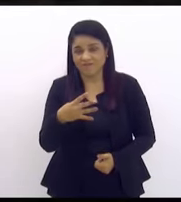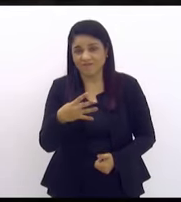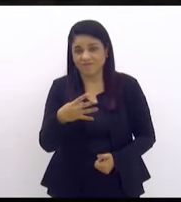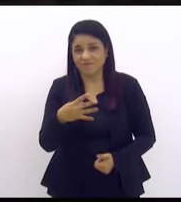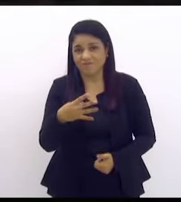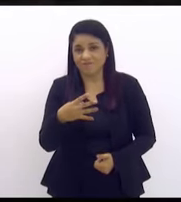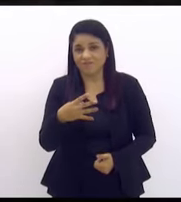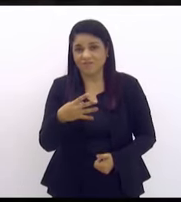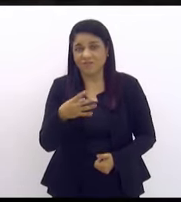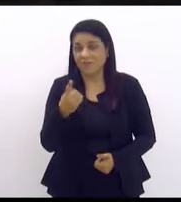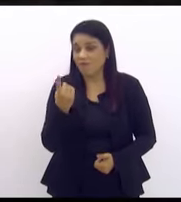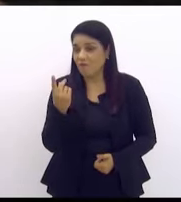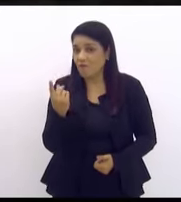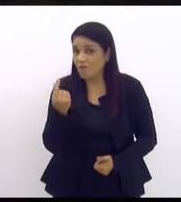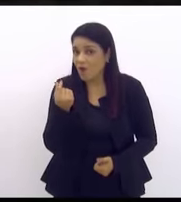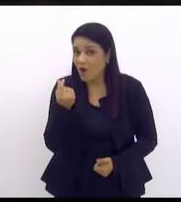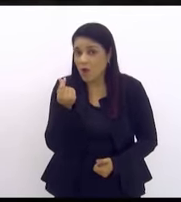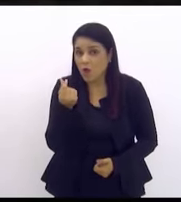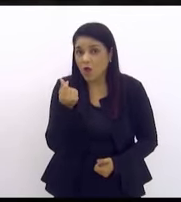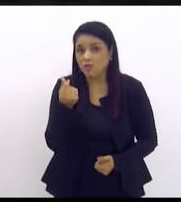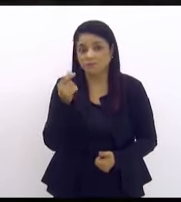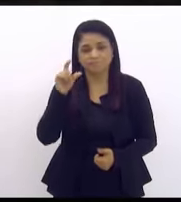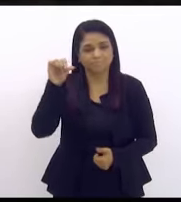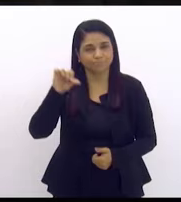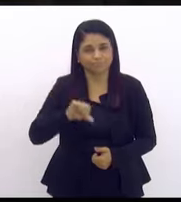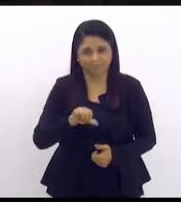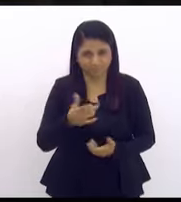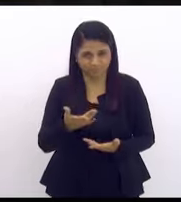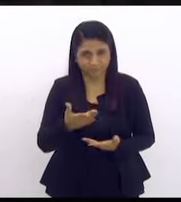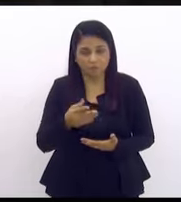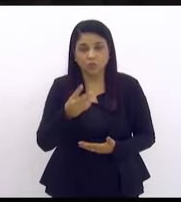é superior em valores nominais, a apenas